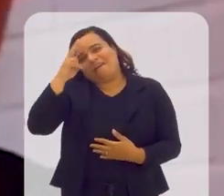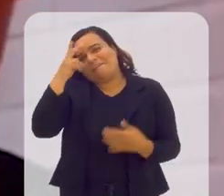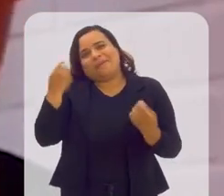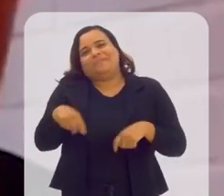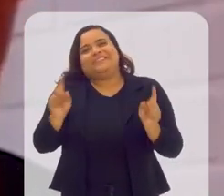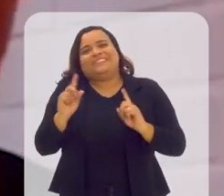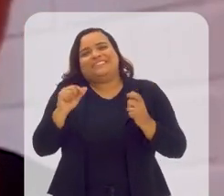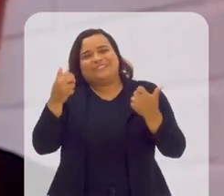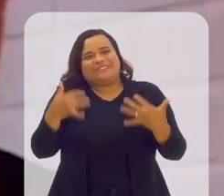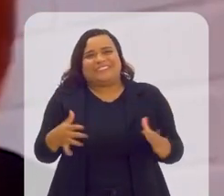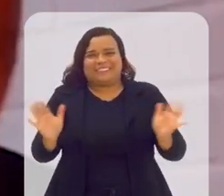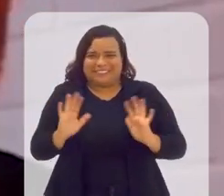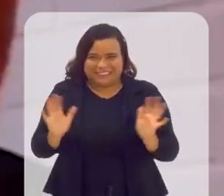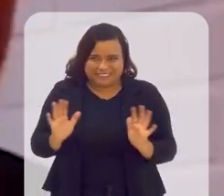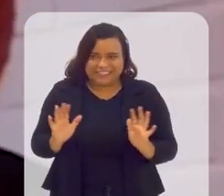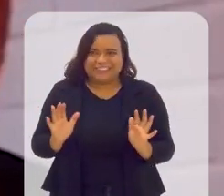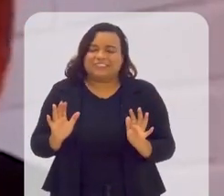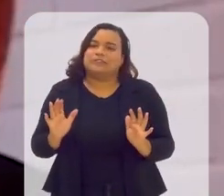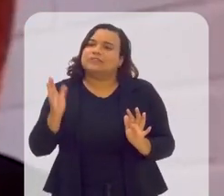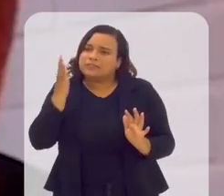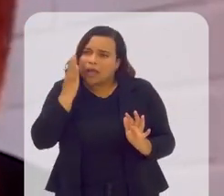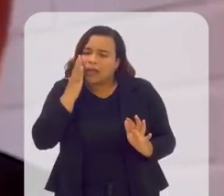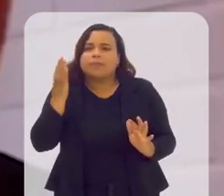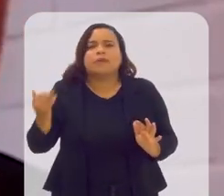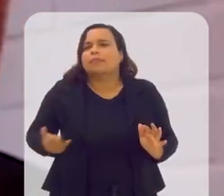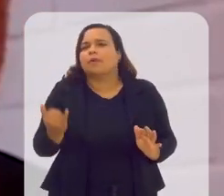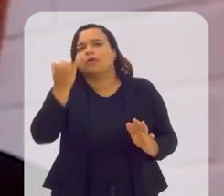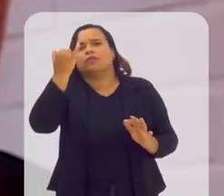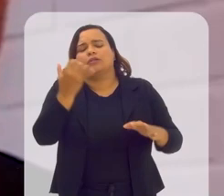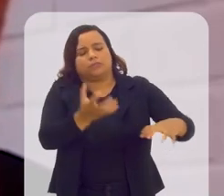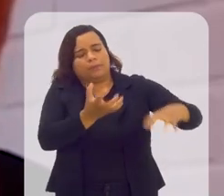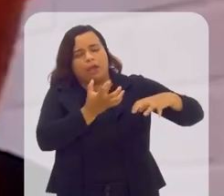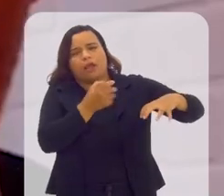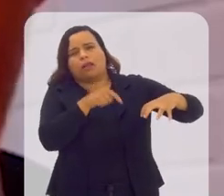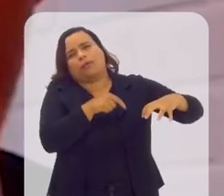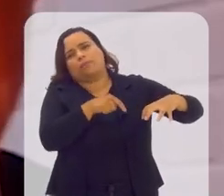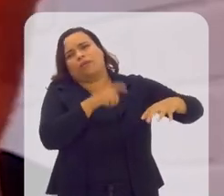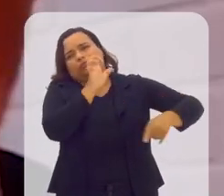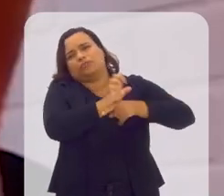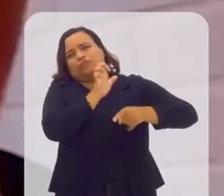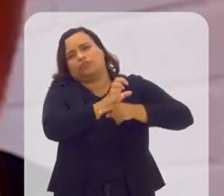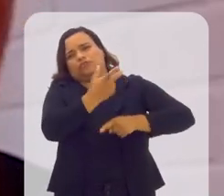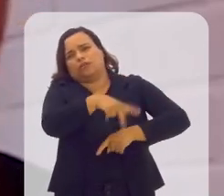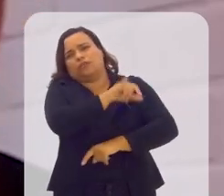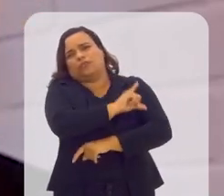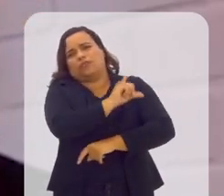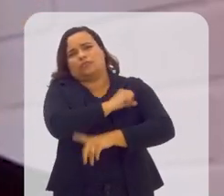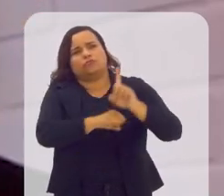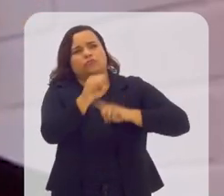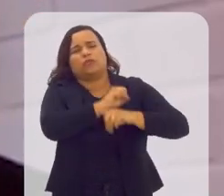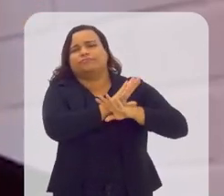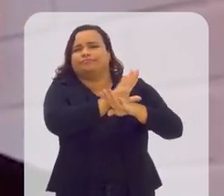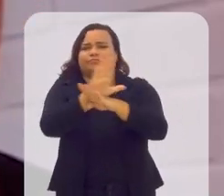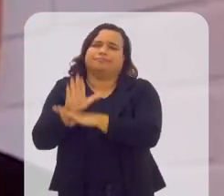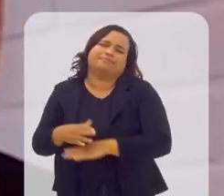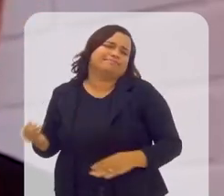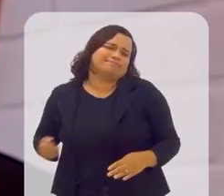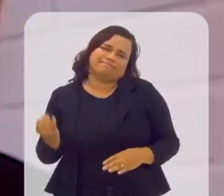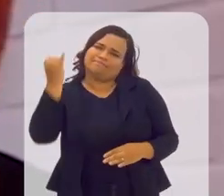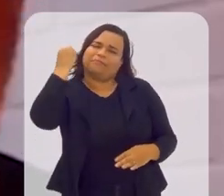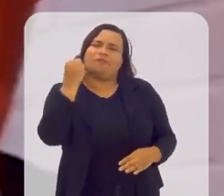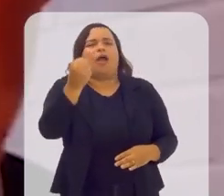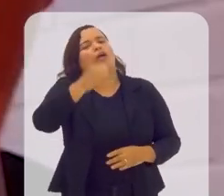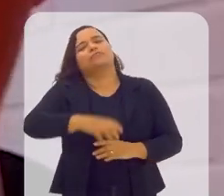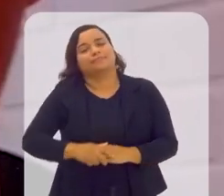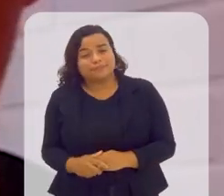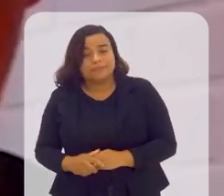precisa nem lembrar, nem reforçar, nem ratificar nada disso. A importância do parlamento estadual para a sociedade